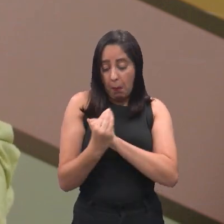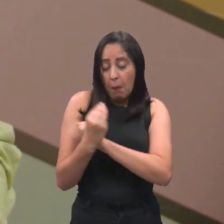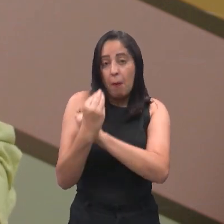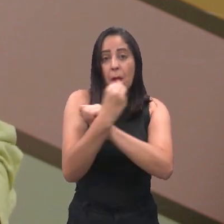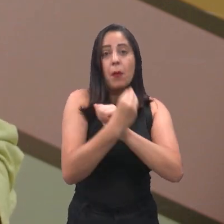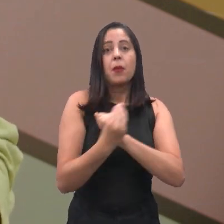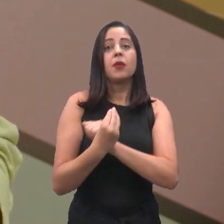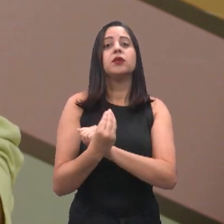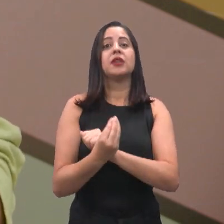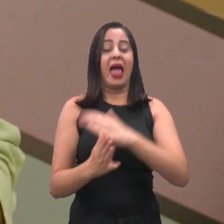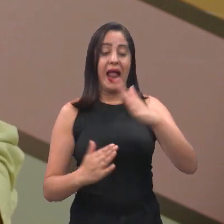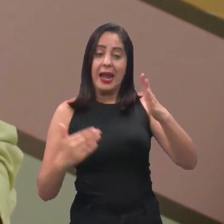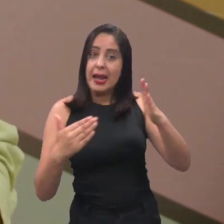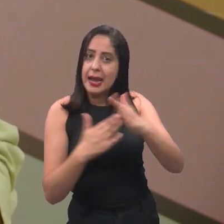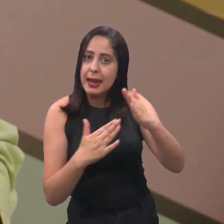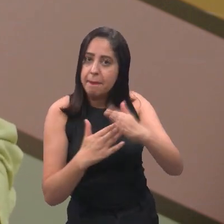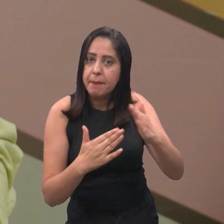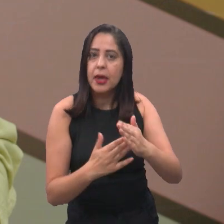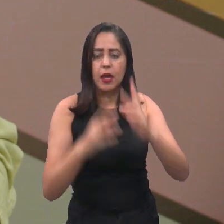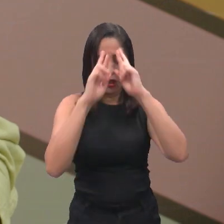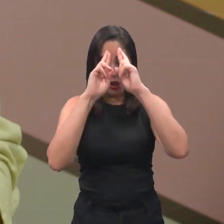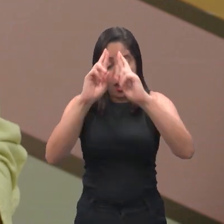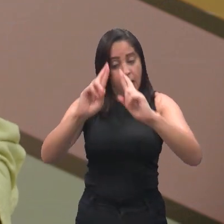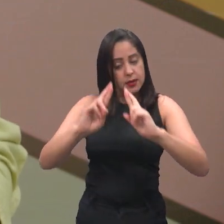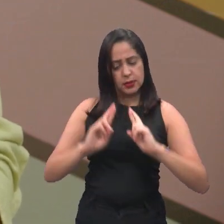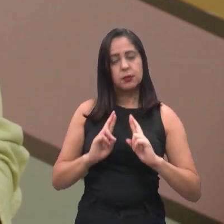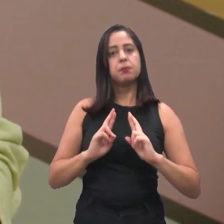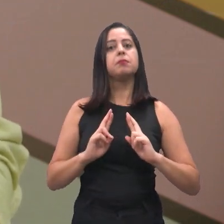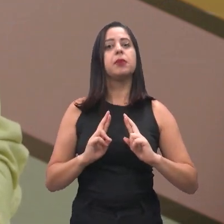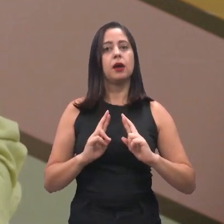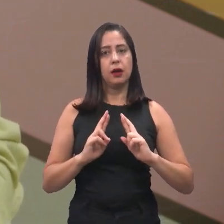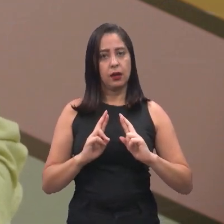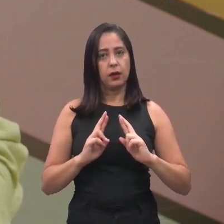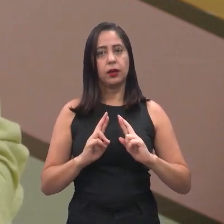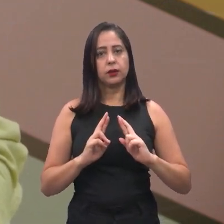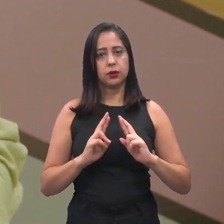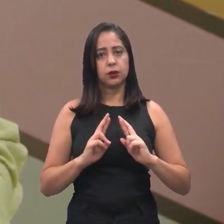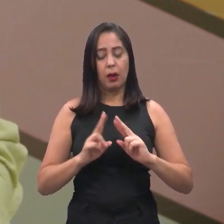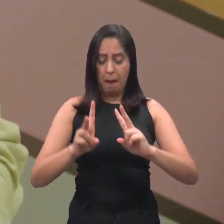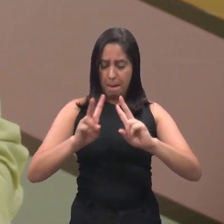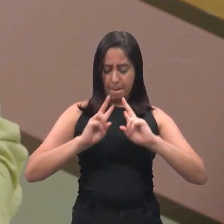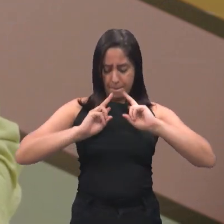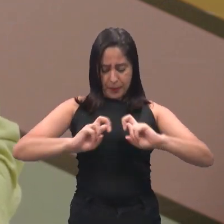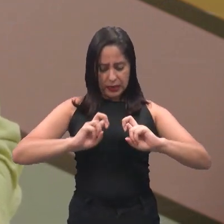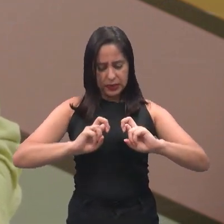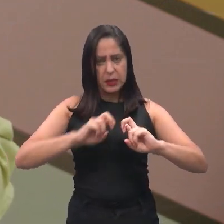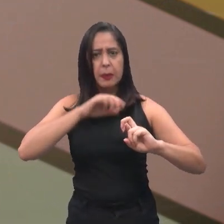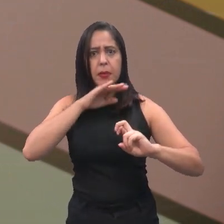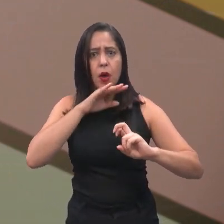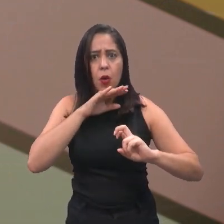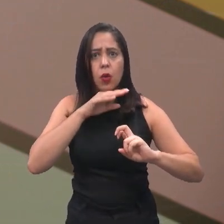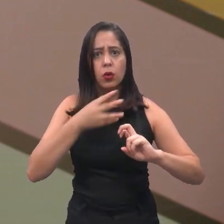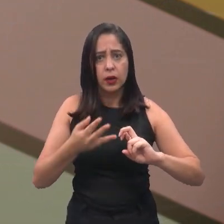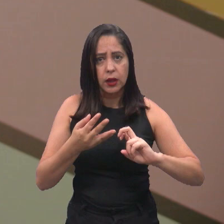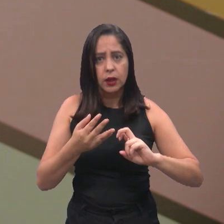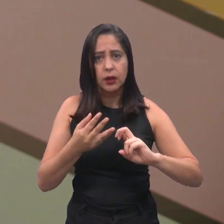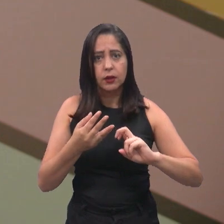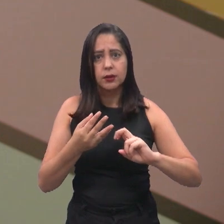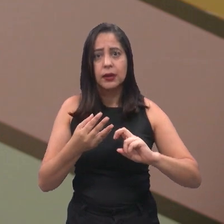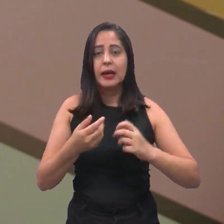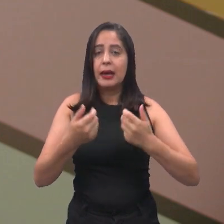colocar limites, você se respeita, você encontra os sinais de que talvez alguma coisa não está legal e cuida,